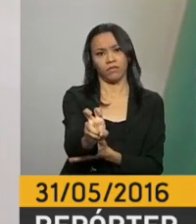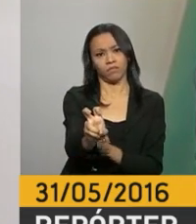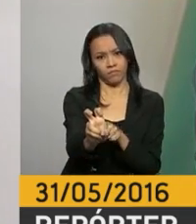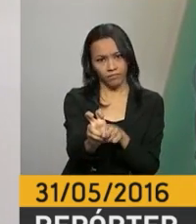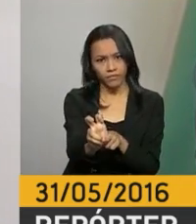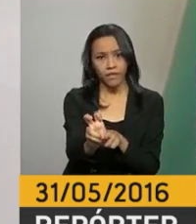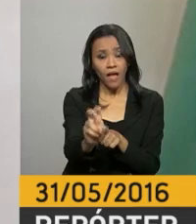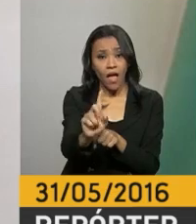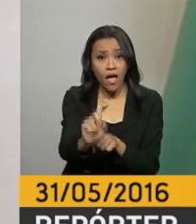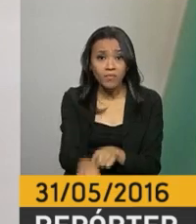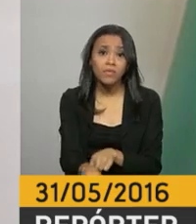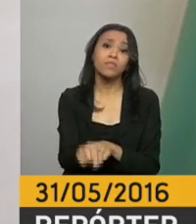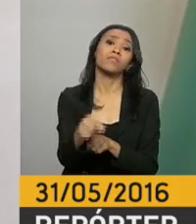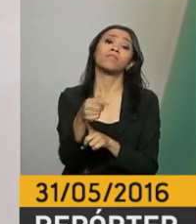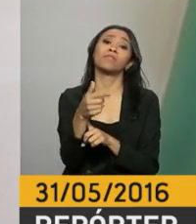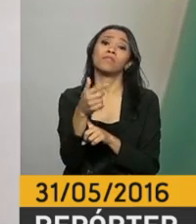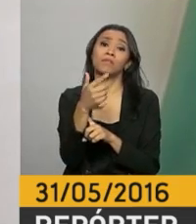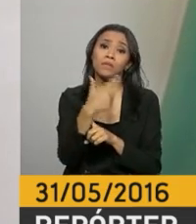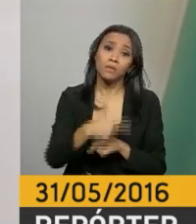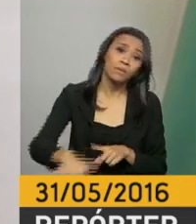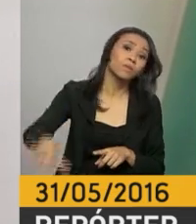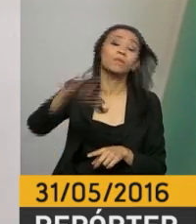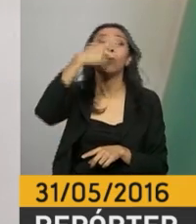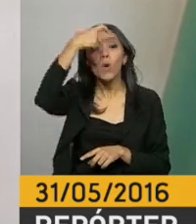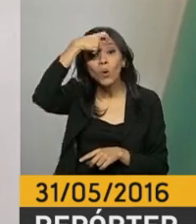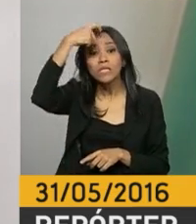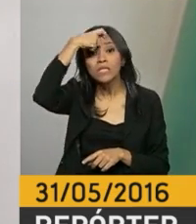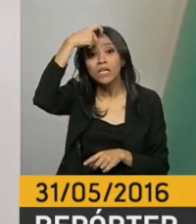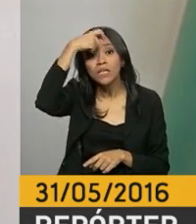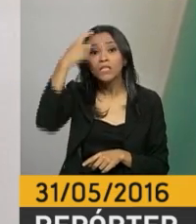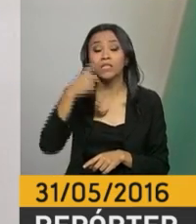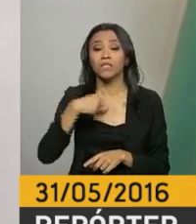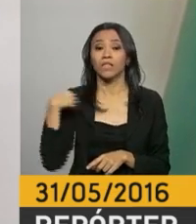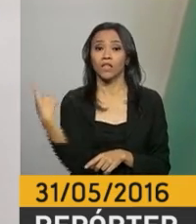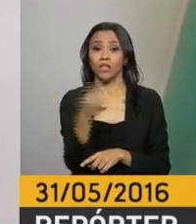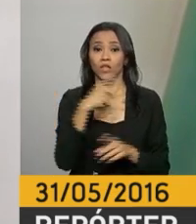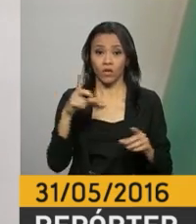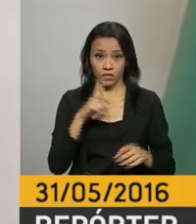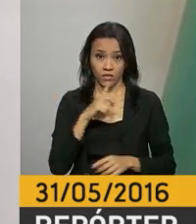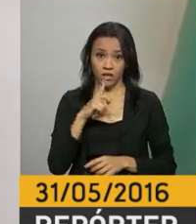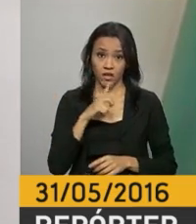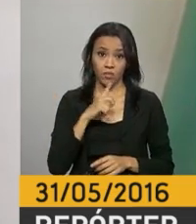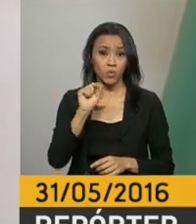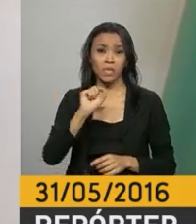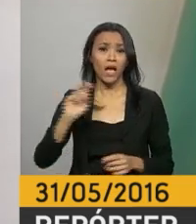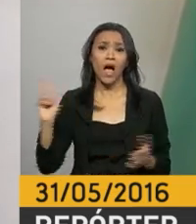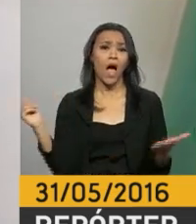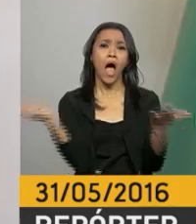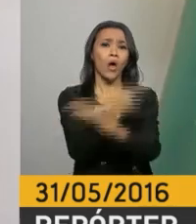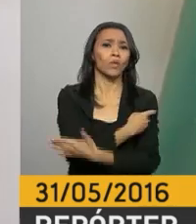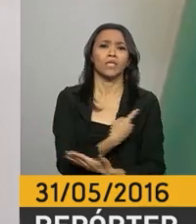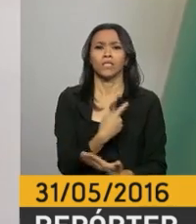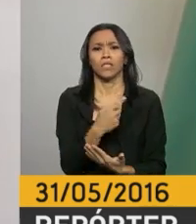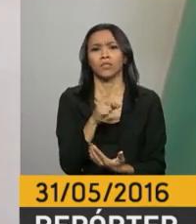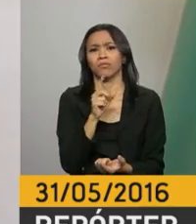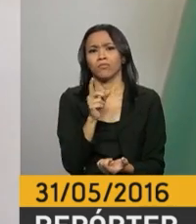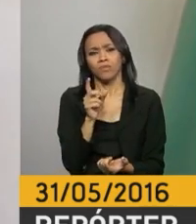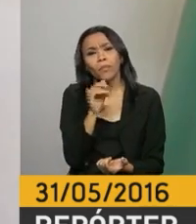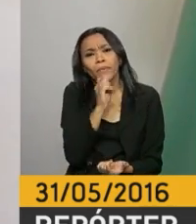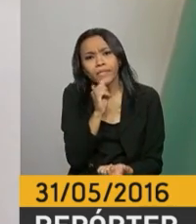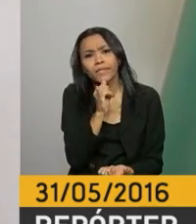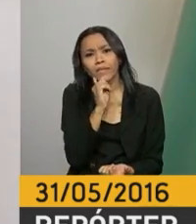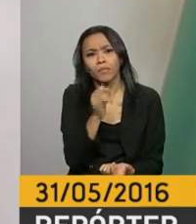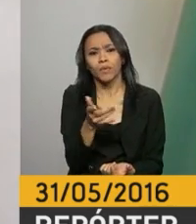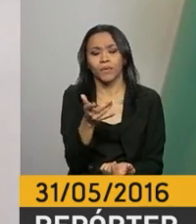pela consciência que nós todos administradores temos em face de certos acontecimentos. Só para exemplificar o caso